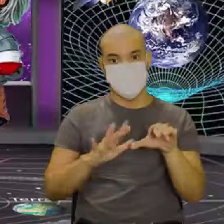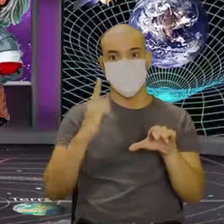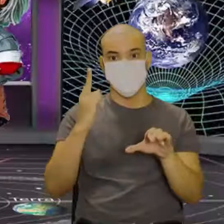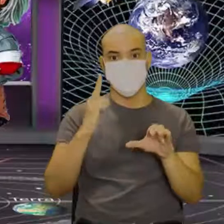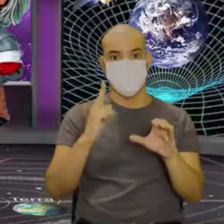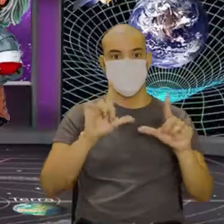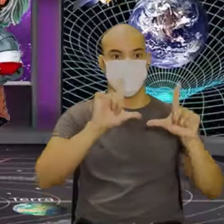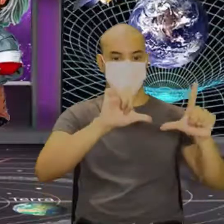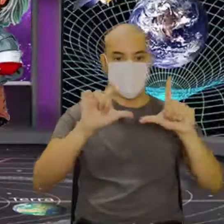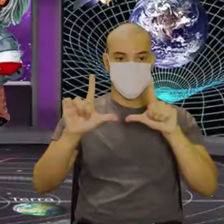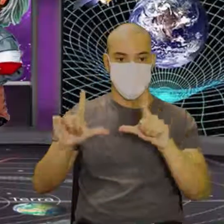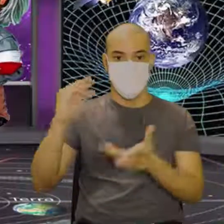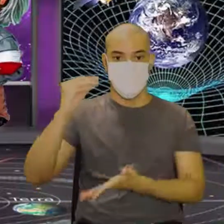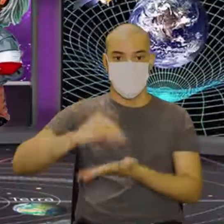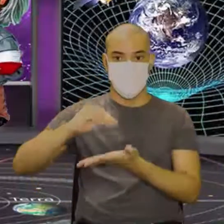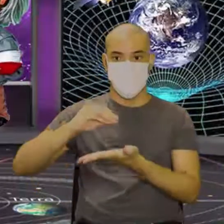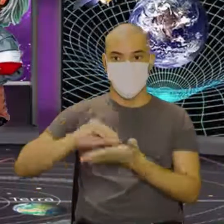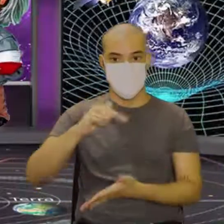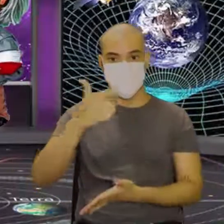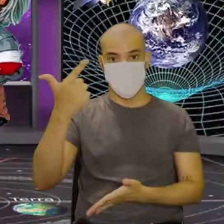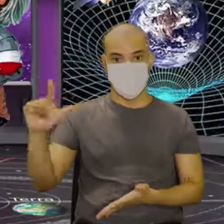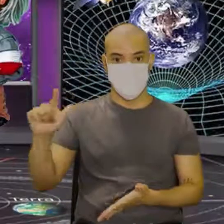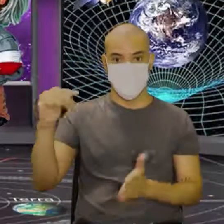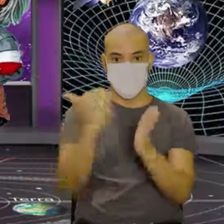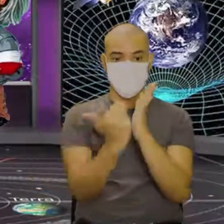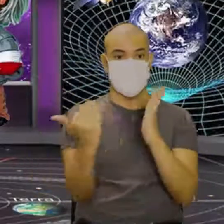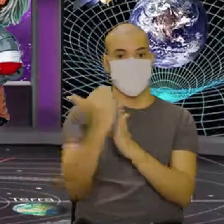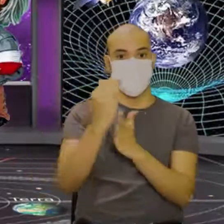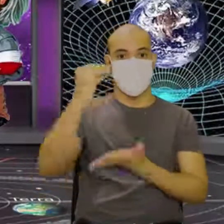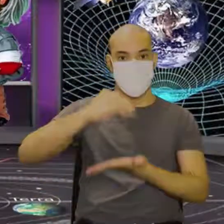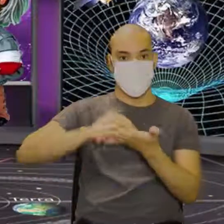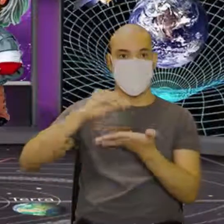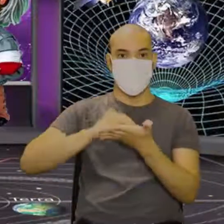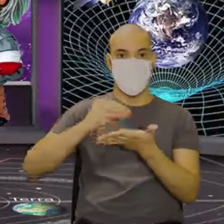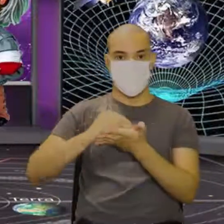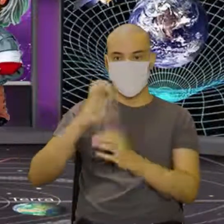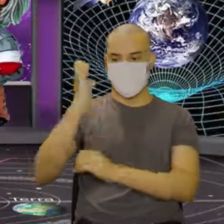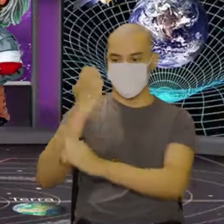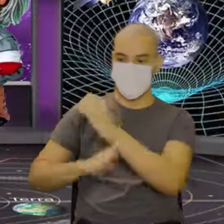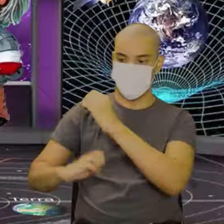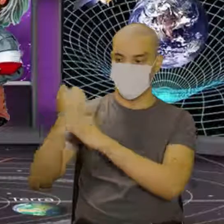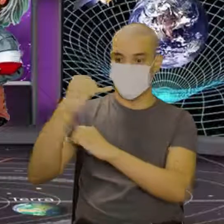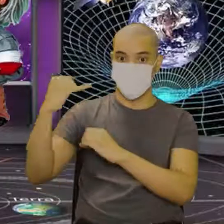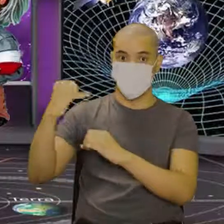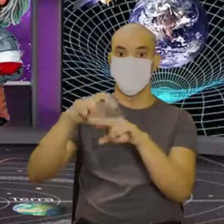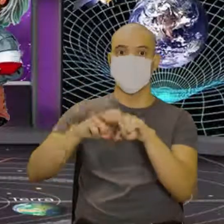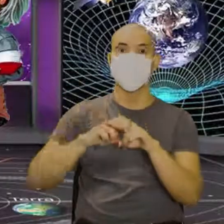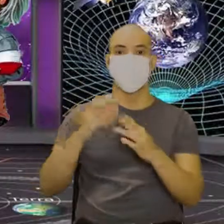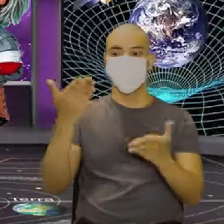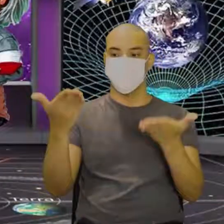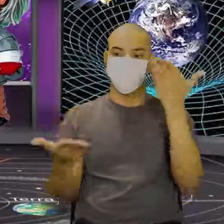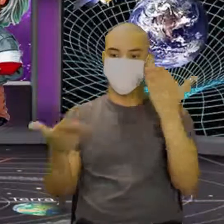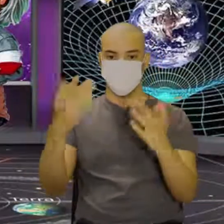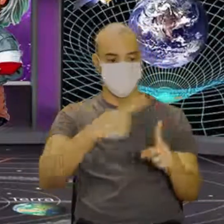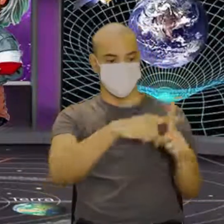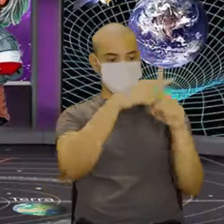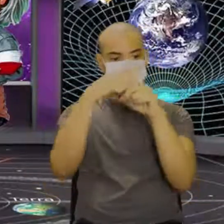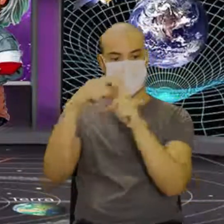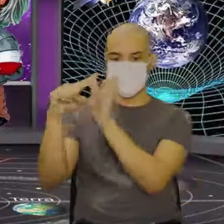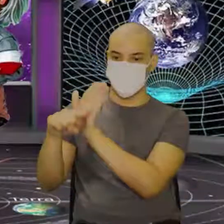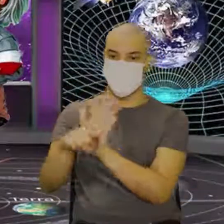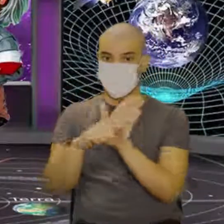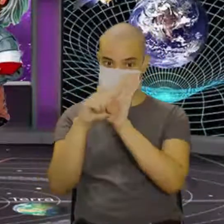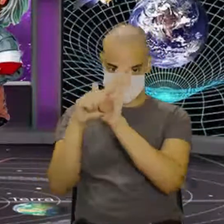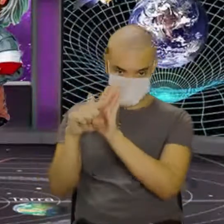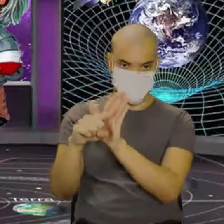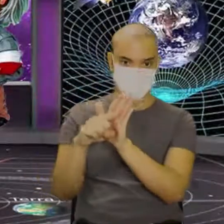com excesso de elétrons e outra placa vai ficar o quê? Com falta de elétrons. Então elas vão estar eletricamente carregadas. Ali no meio